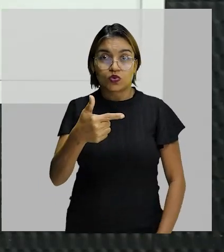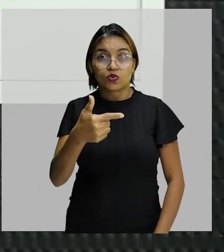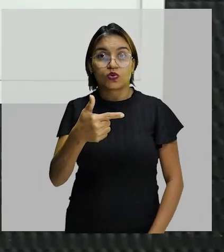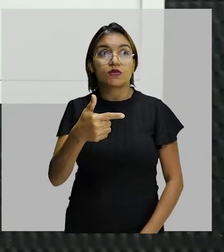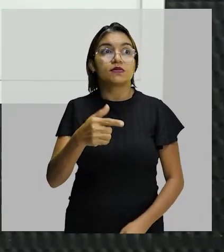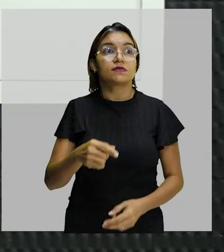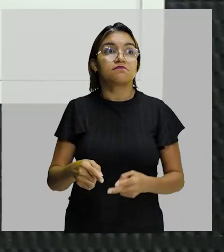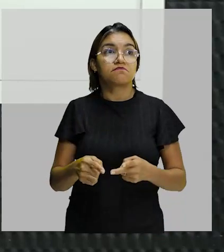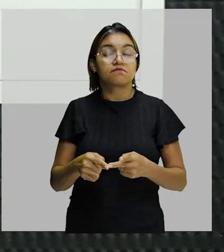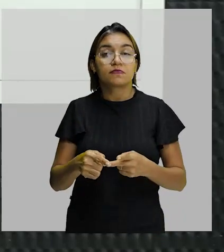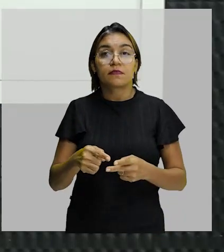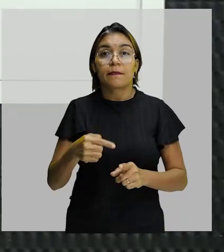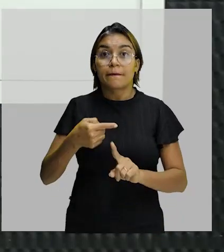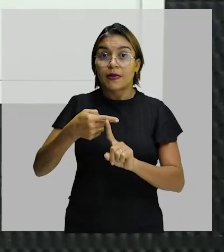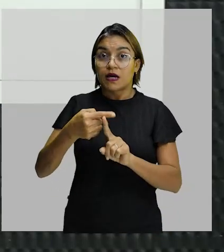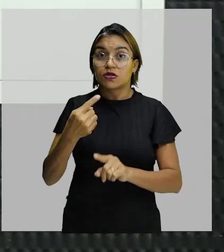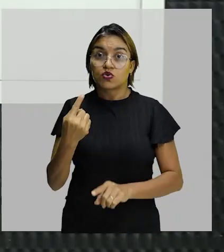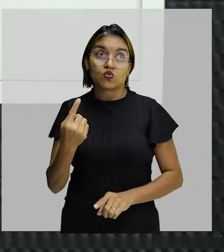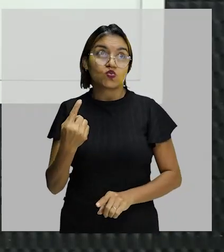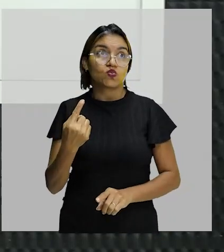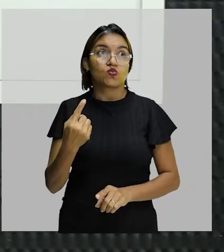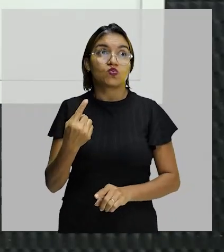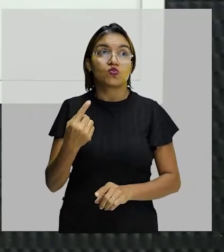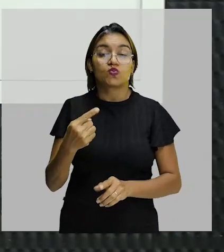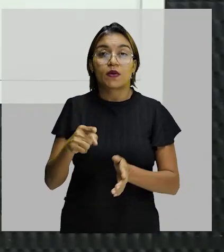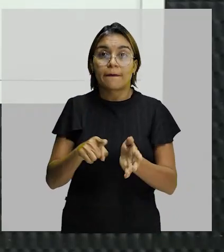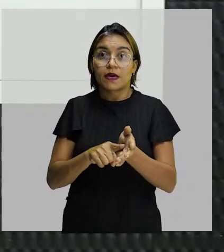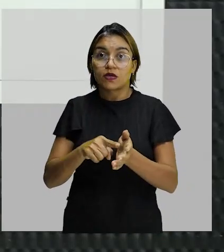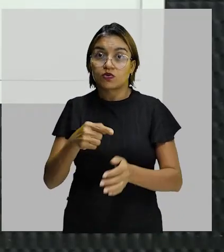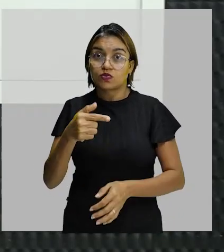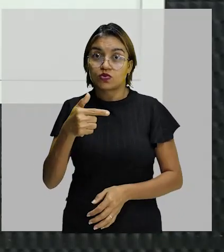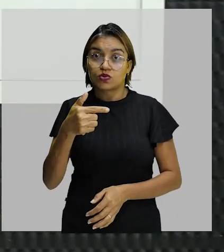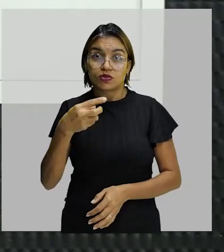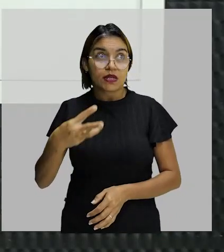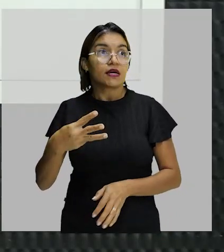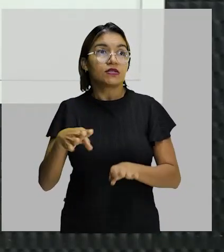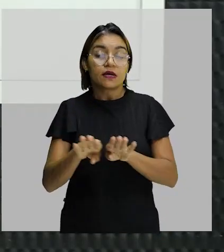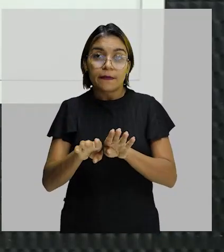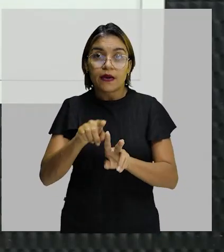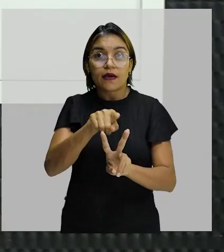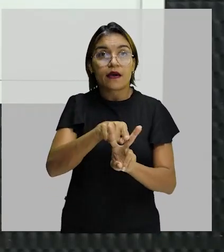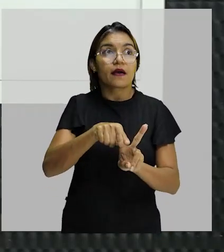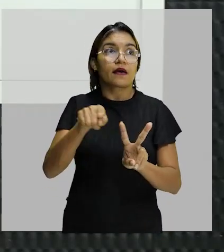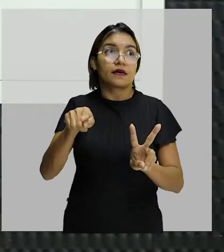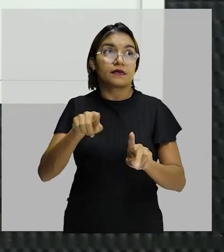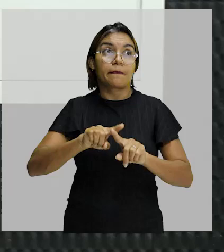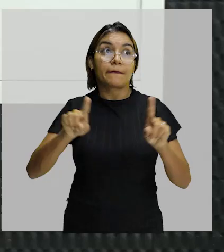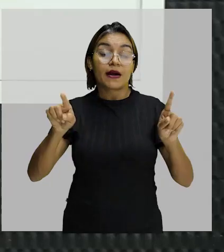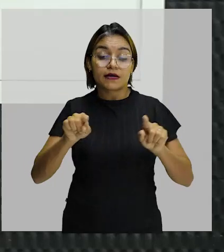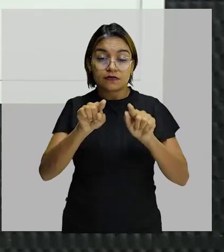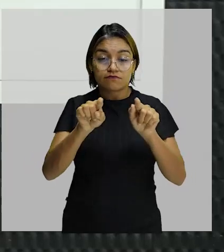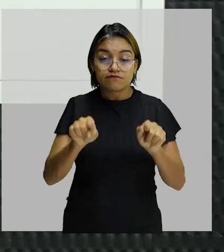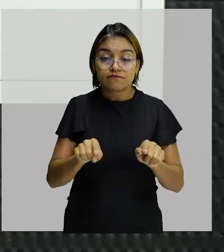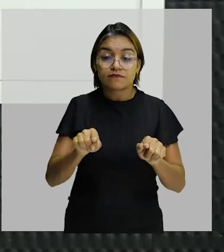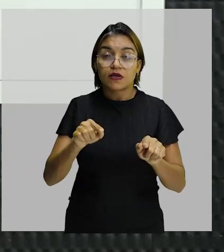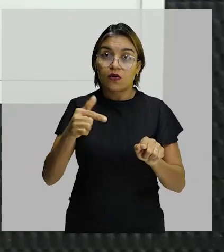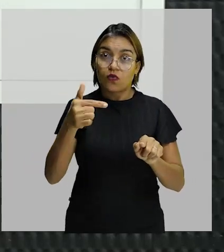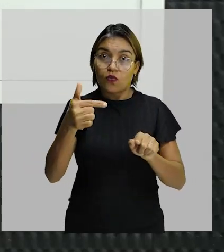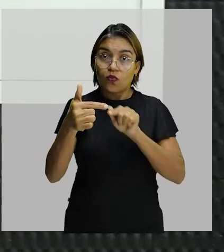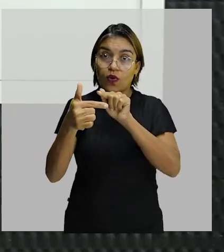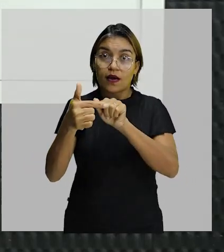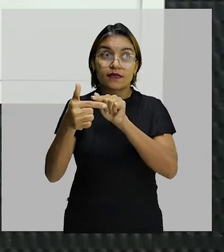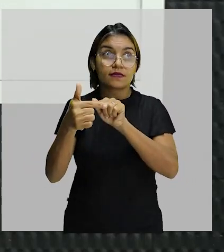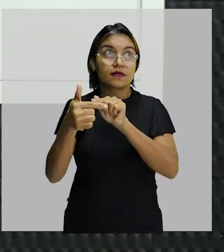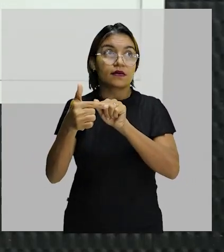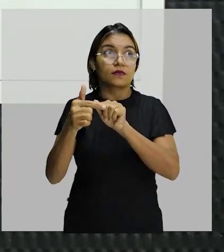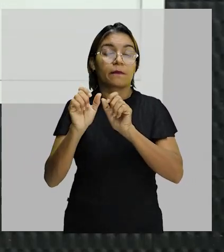ser uma raiz. Mas se você observar bem aqui, ó, esse valor aqui está ao quadrado, né? Ou seja, você pode escrever